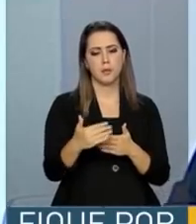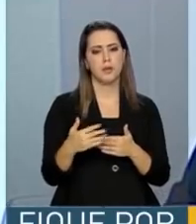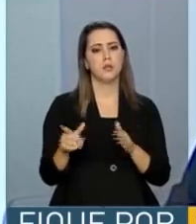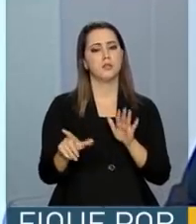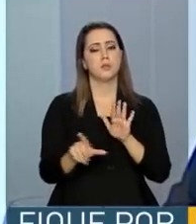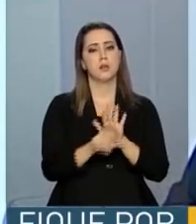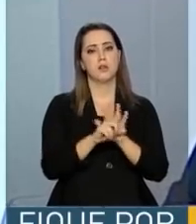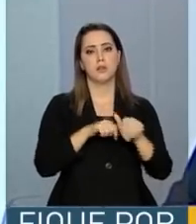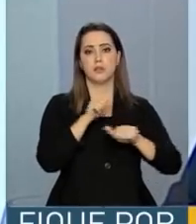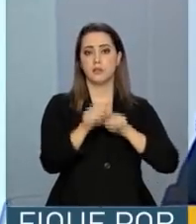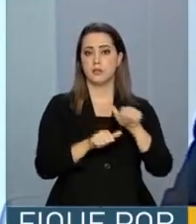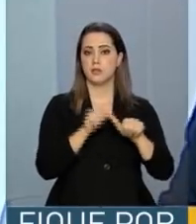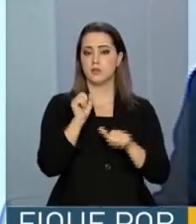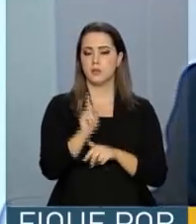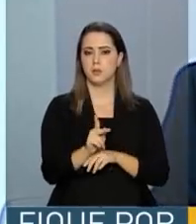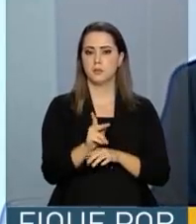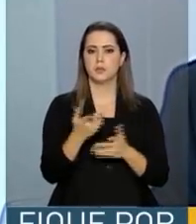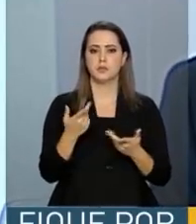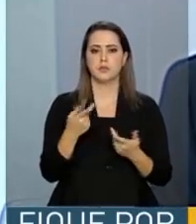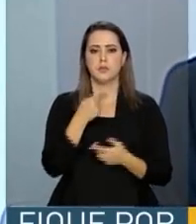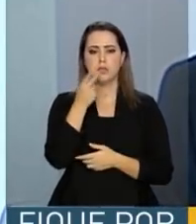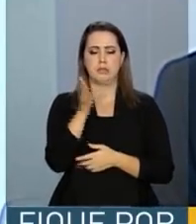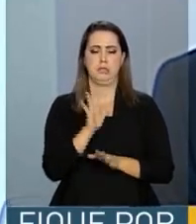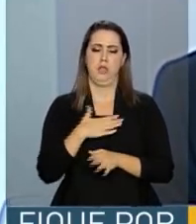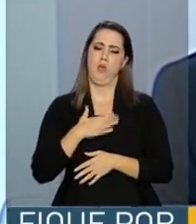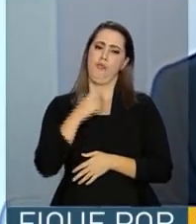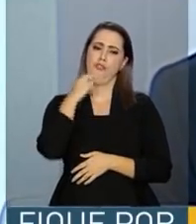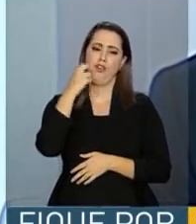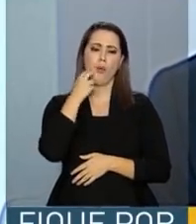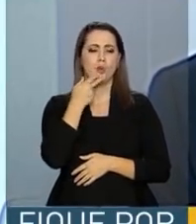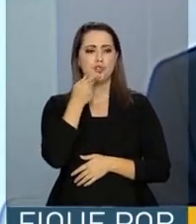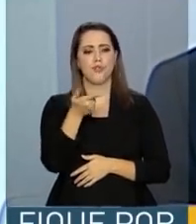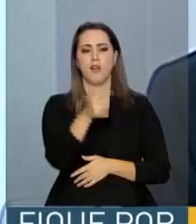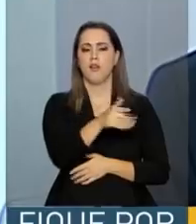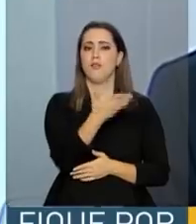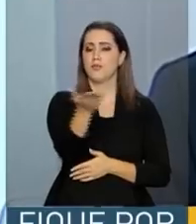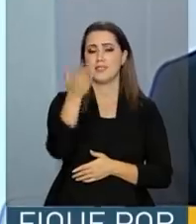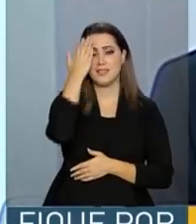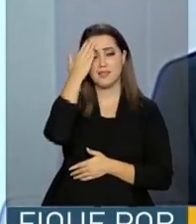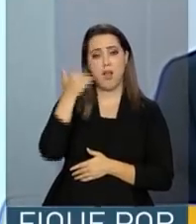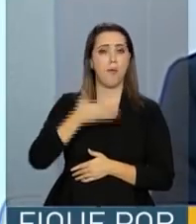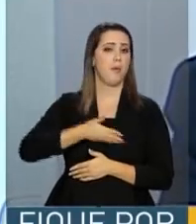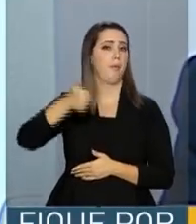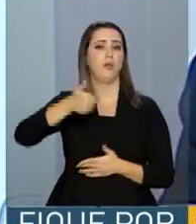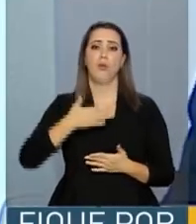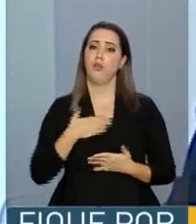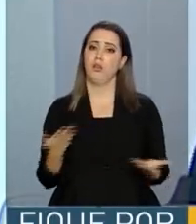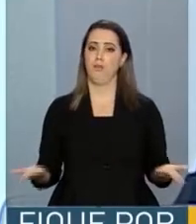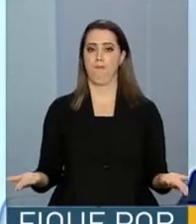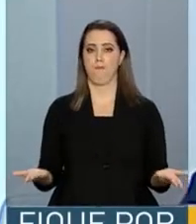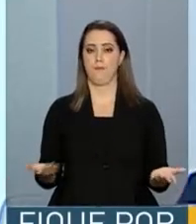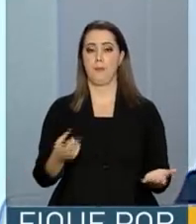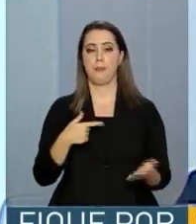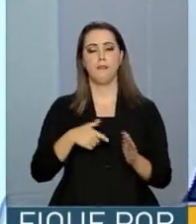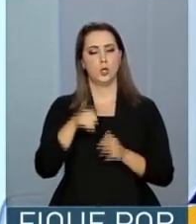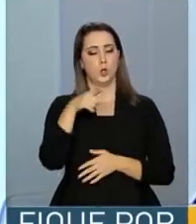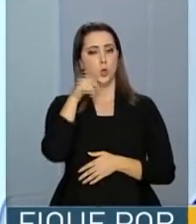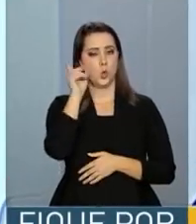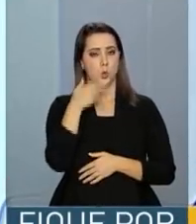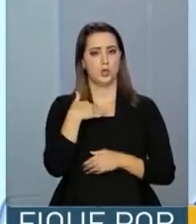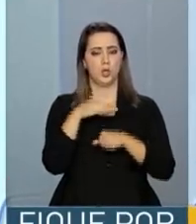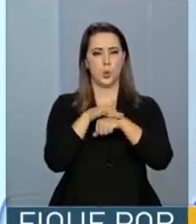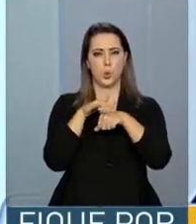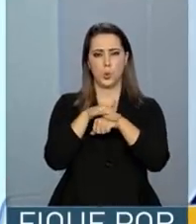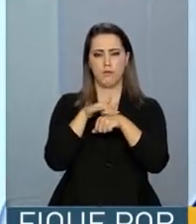dizer que é fundamental eu fico até com vergonha de dizer isso porque vocês conhecem isso mais do que eu ainda ontem o lançava o presidente barack que teve